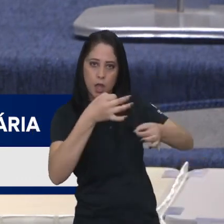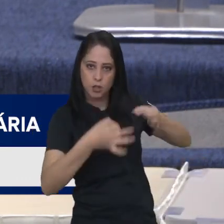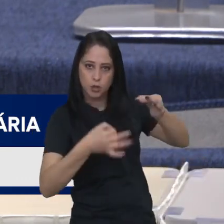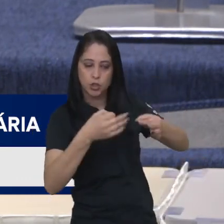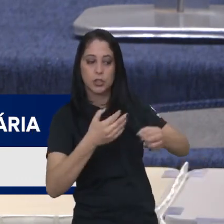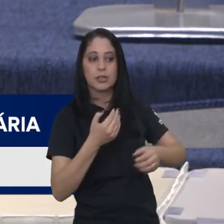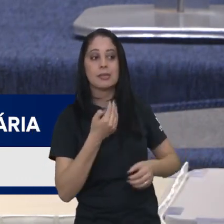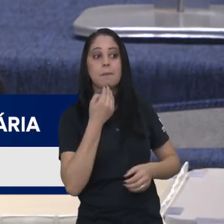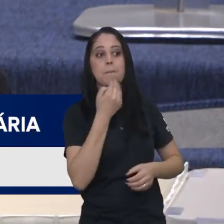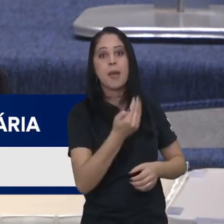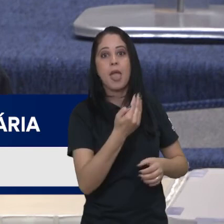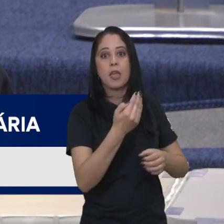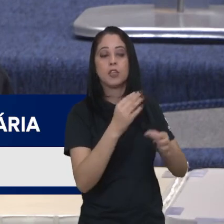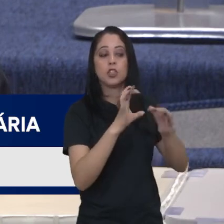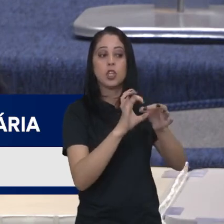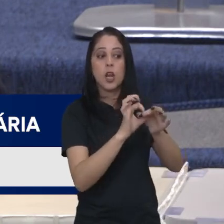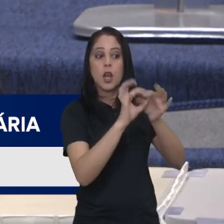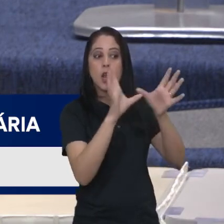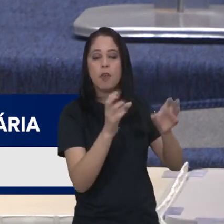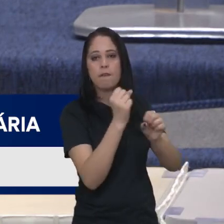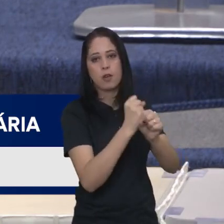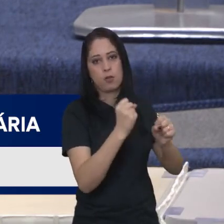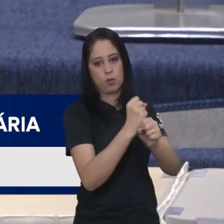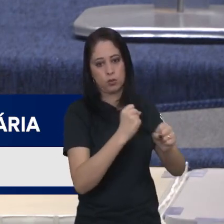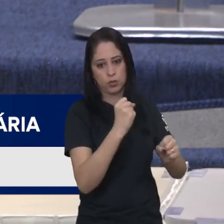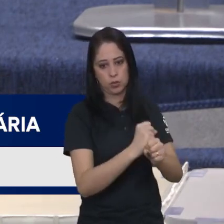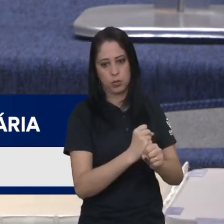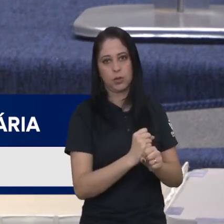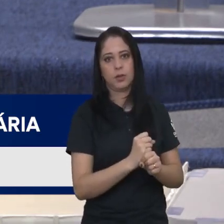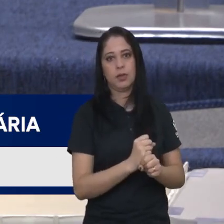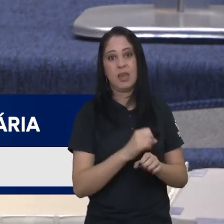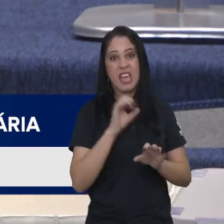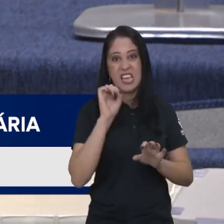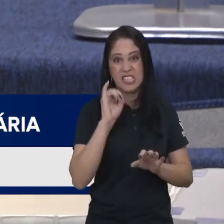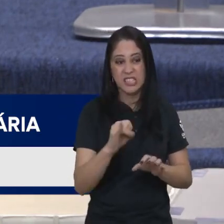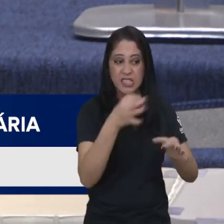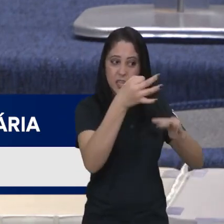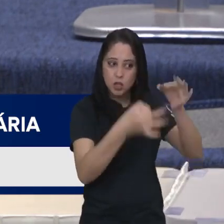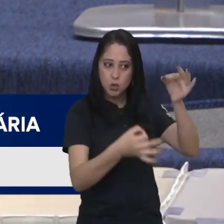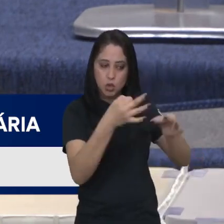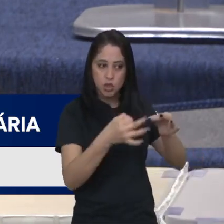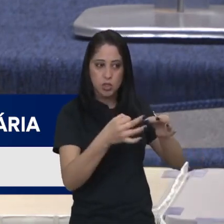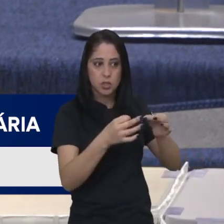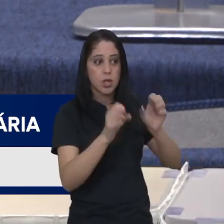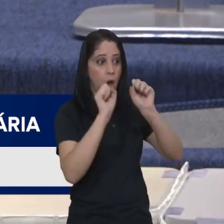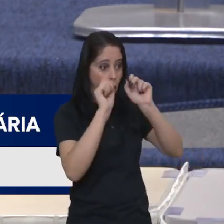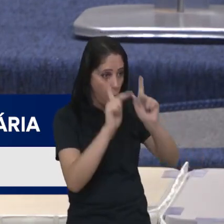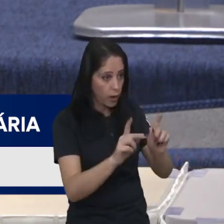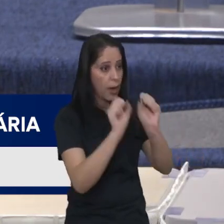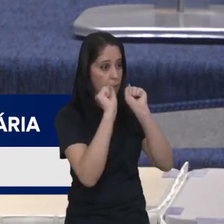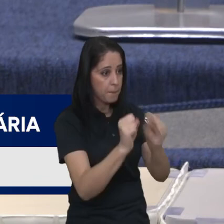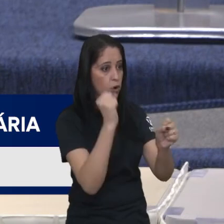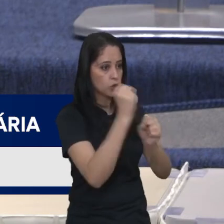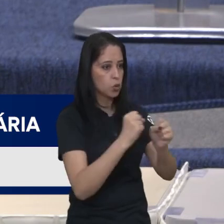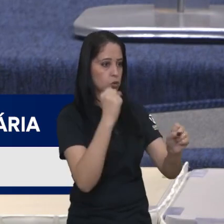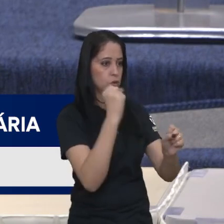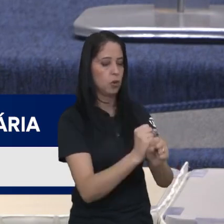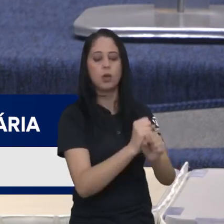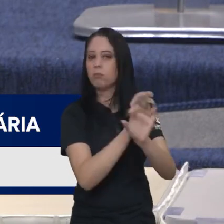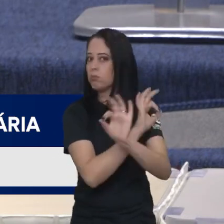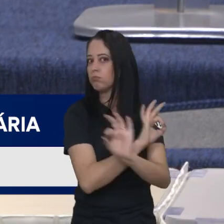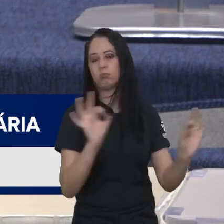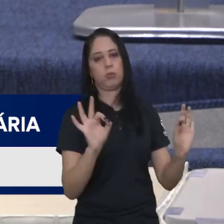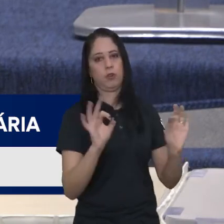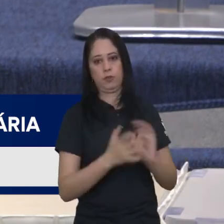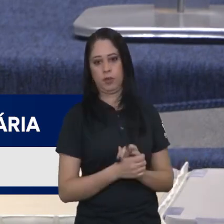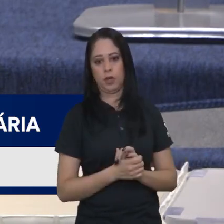Faz o procedimento administrativo, porque aí vocês vão ter segurança de que vocês não vão perder dinheiro, destruir o patrimônio de vocês.